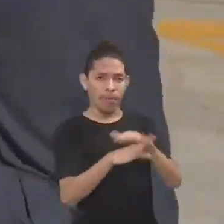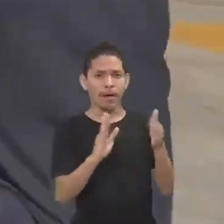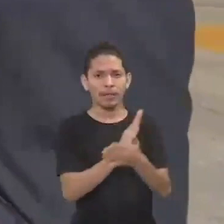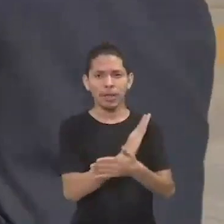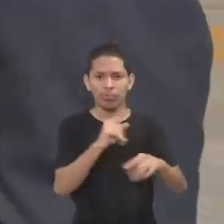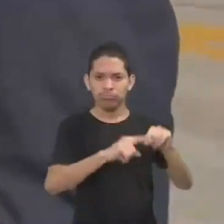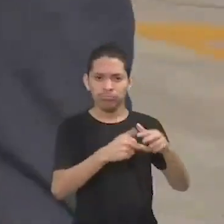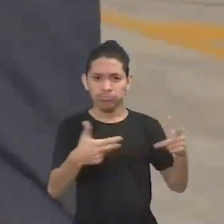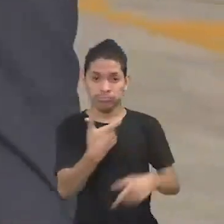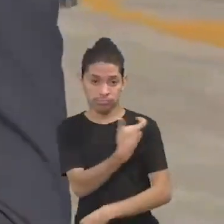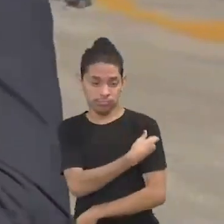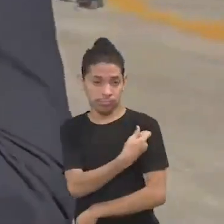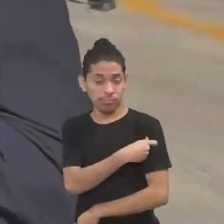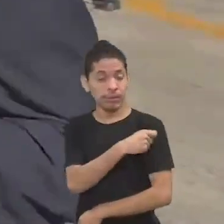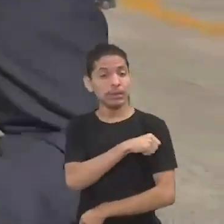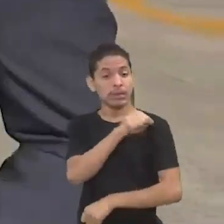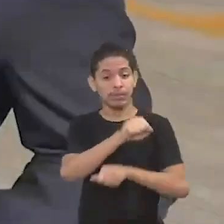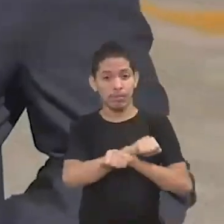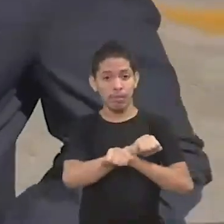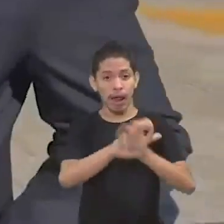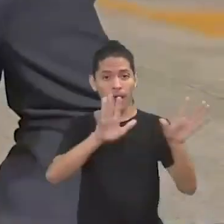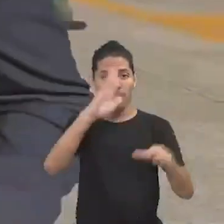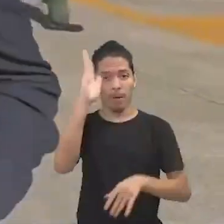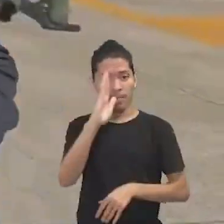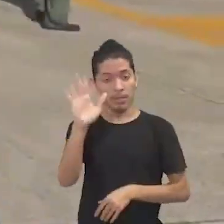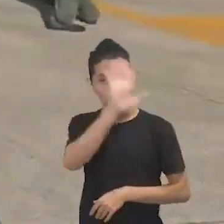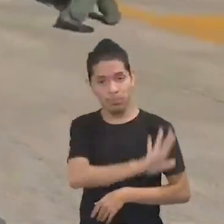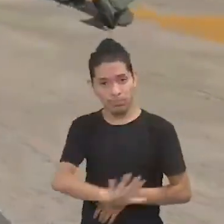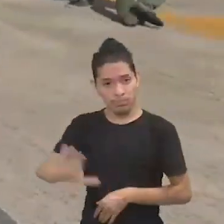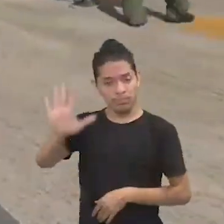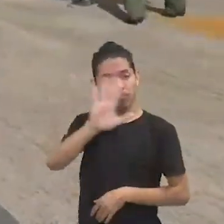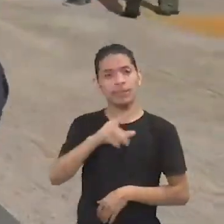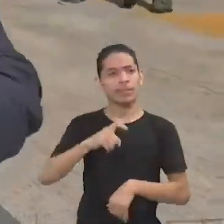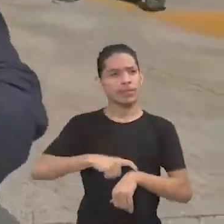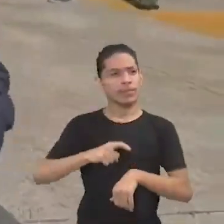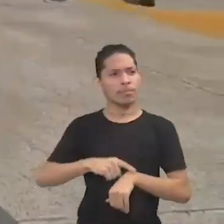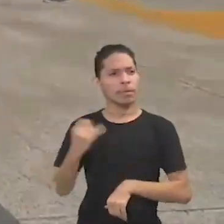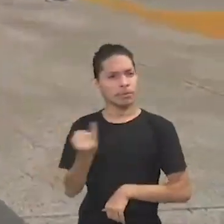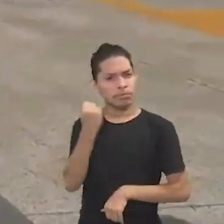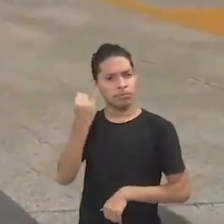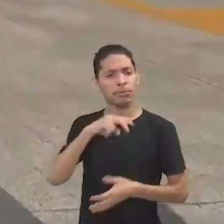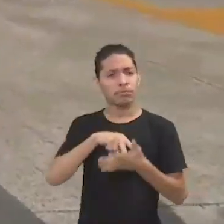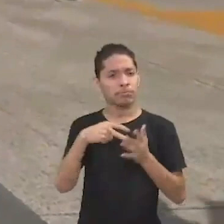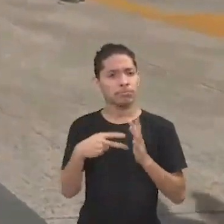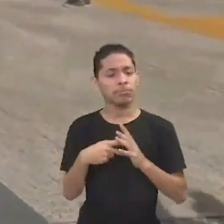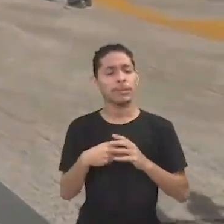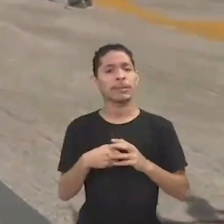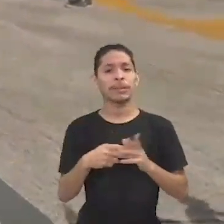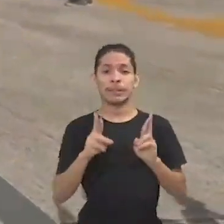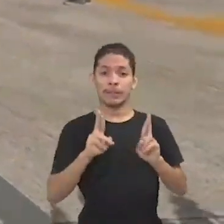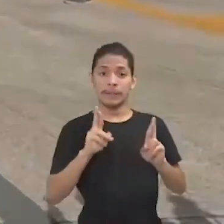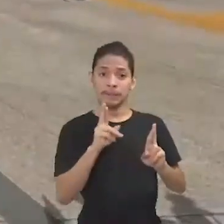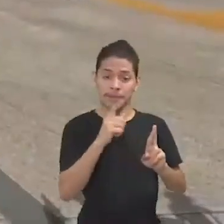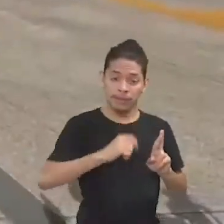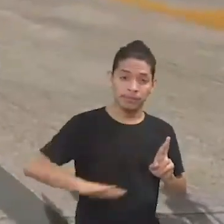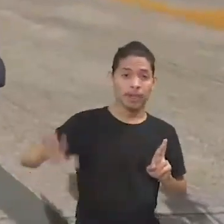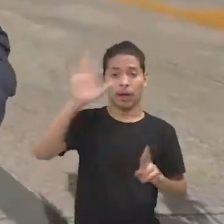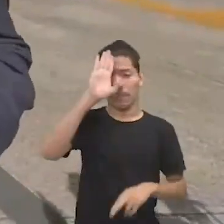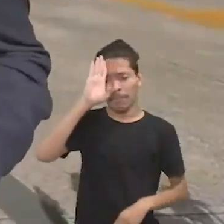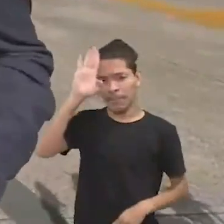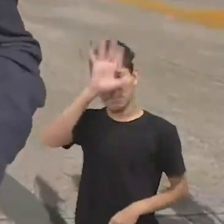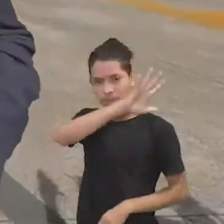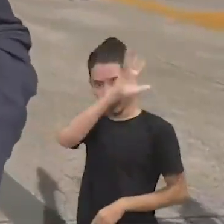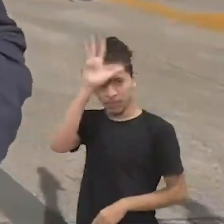embarque das doses que irão para os estados brasileiros. Esse é um momento simbólico para o Brasil, sobretudo